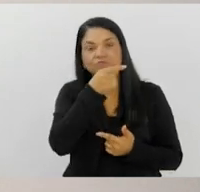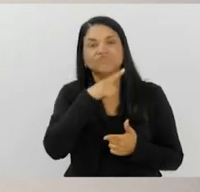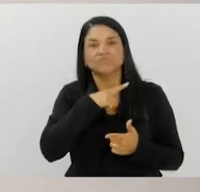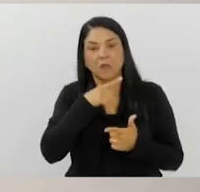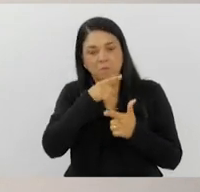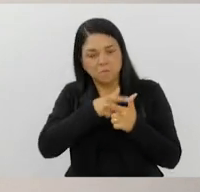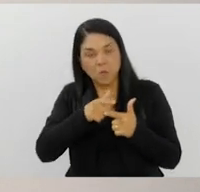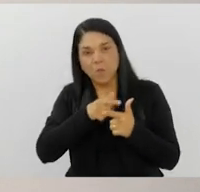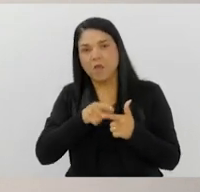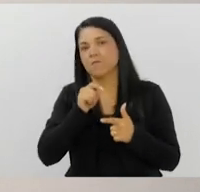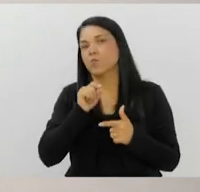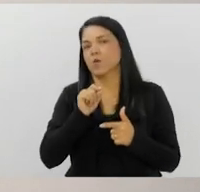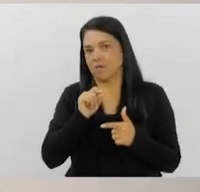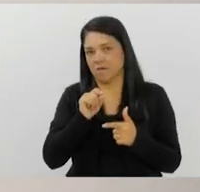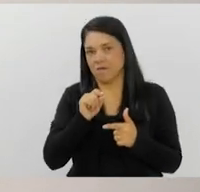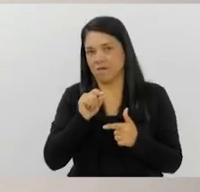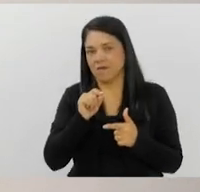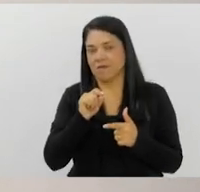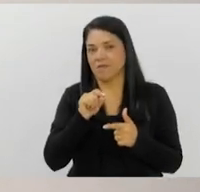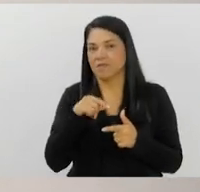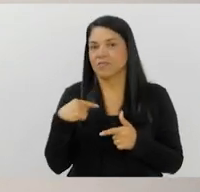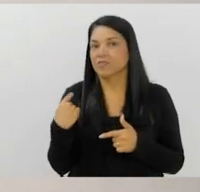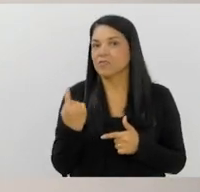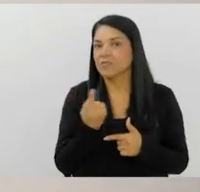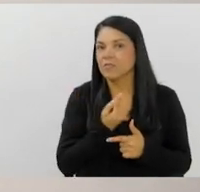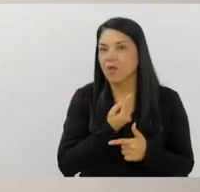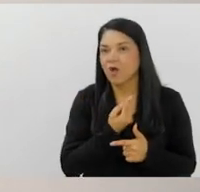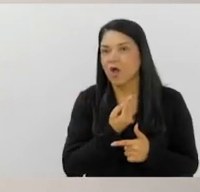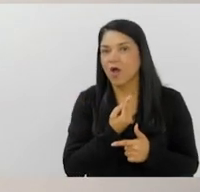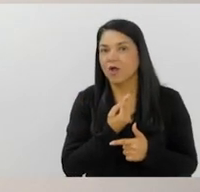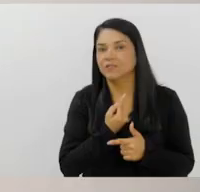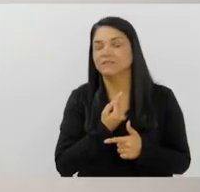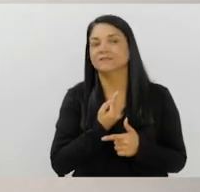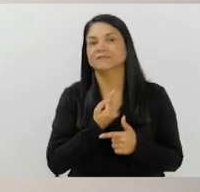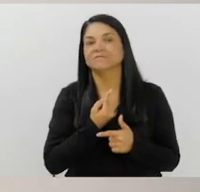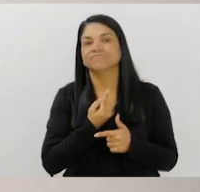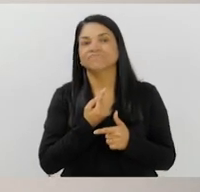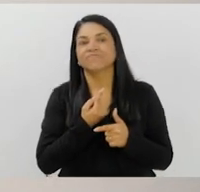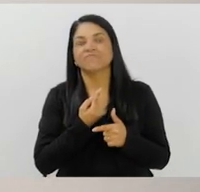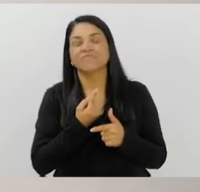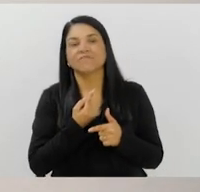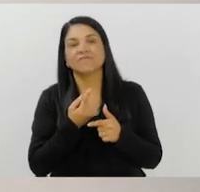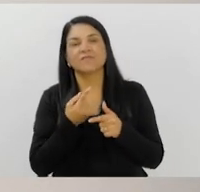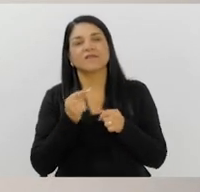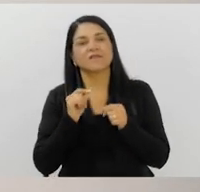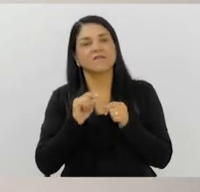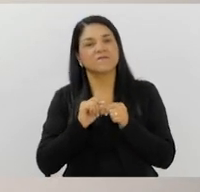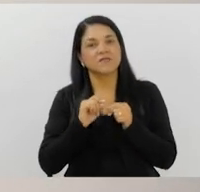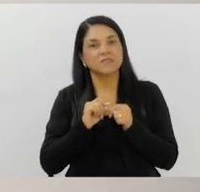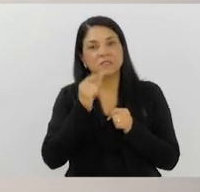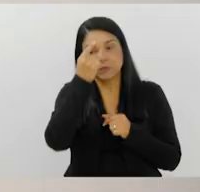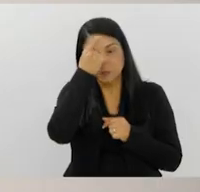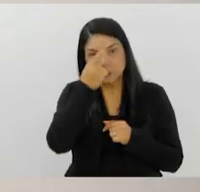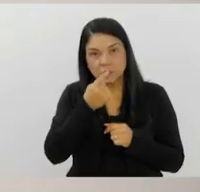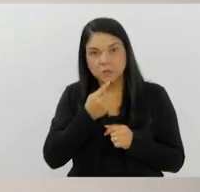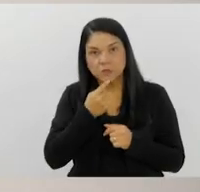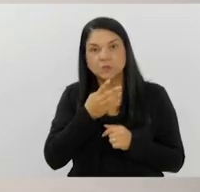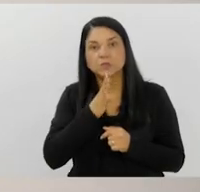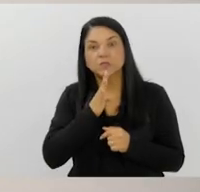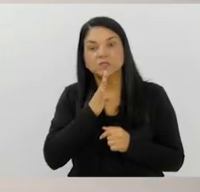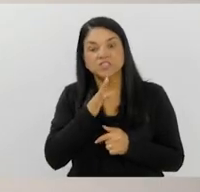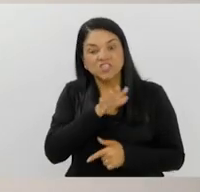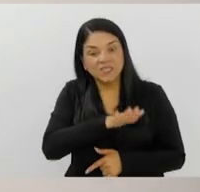maior porque estamos daic estamos eh fazendo o o o reconhecimento facial de